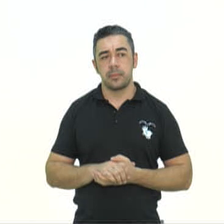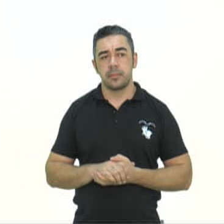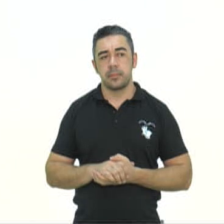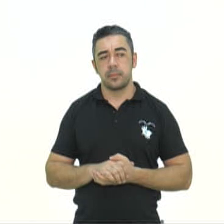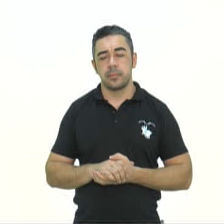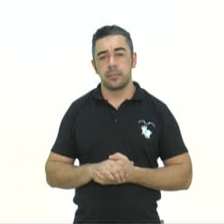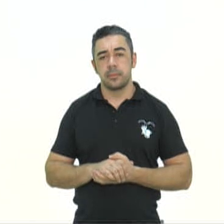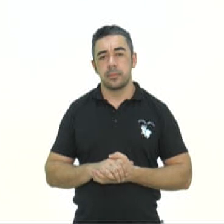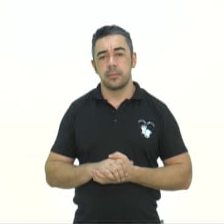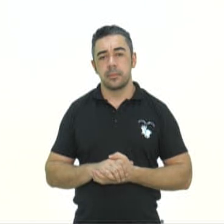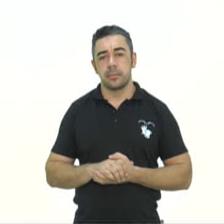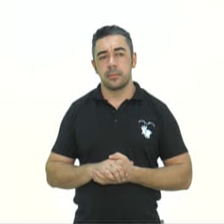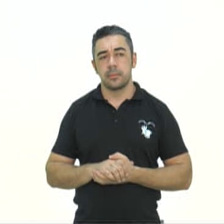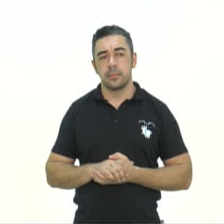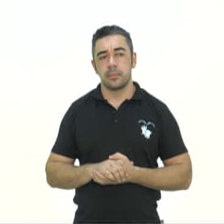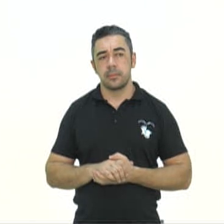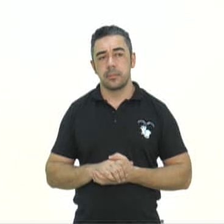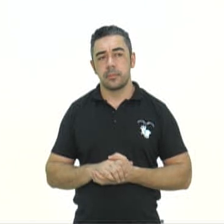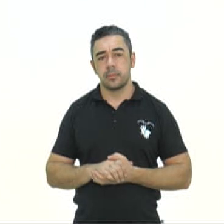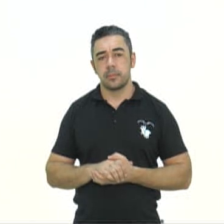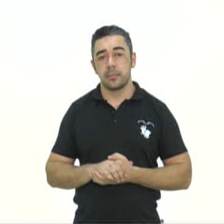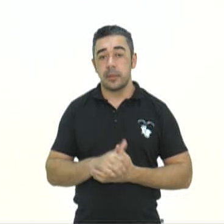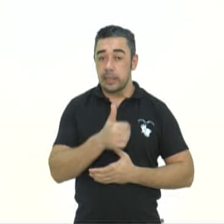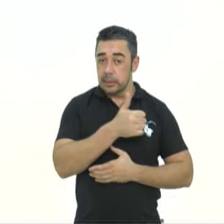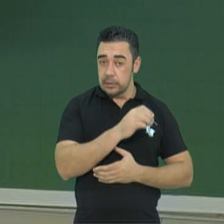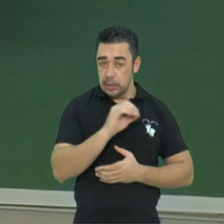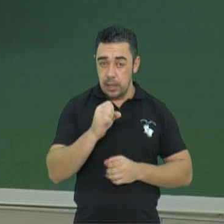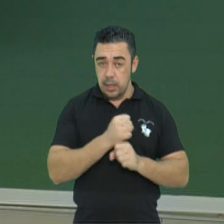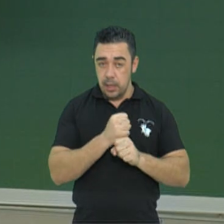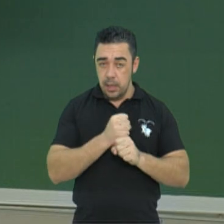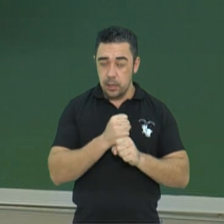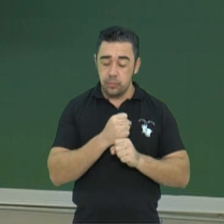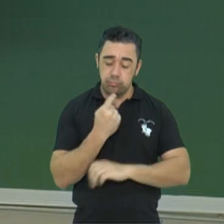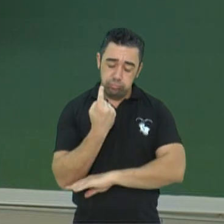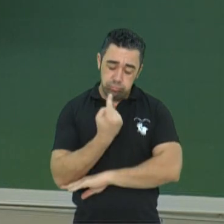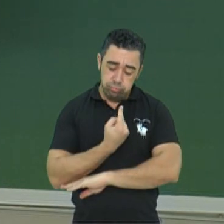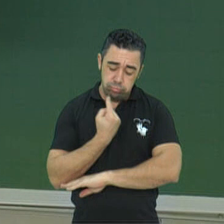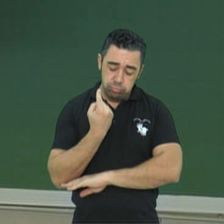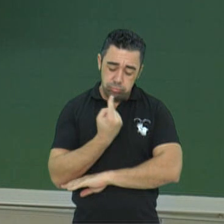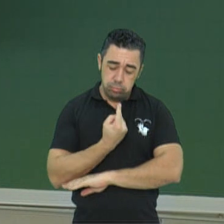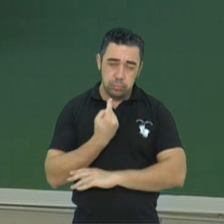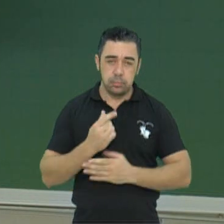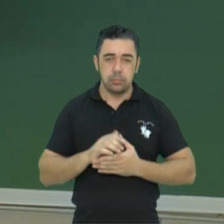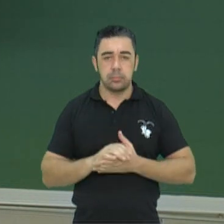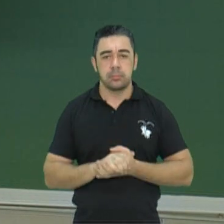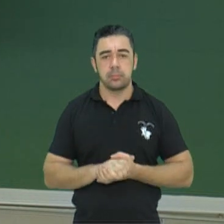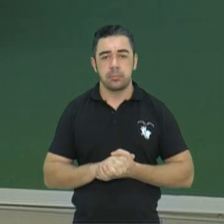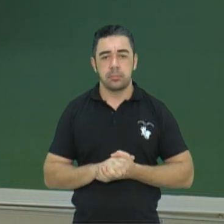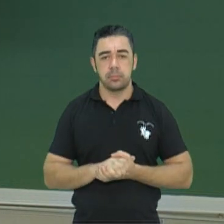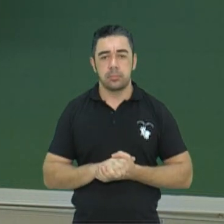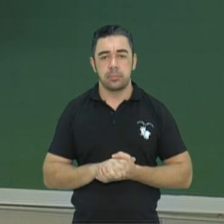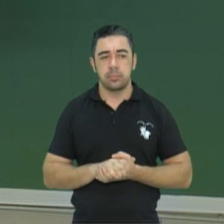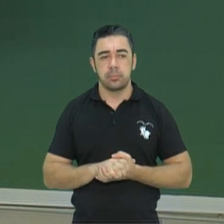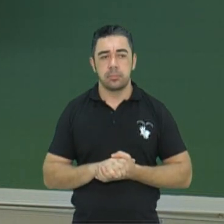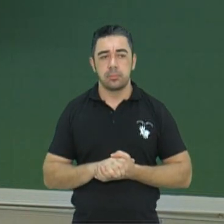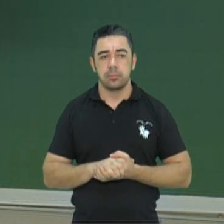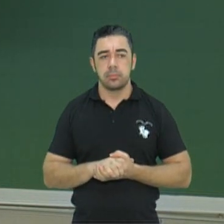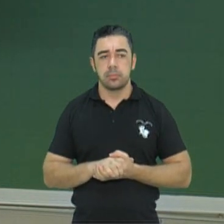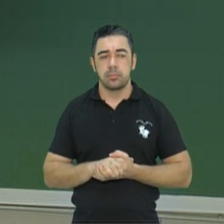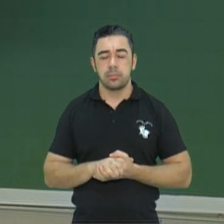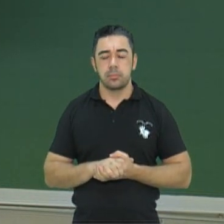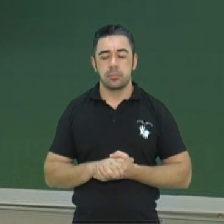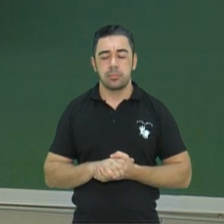es 100 años de soledad, 100 anos de solidão, donde el autor mezcla lo épico com